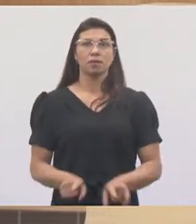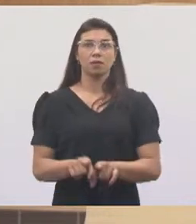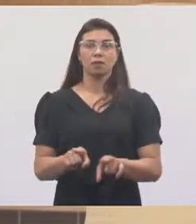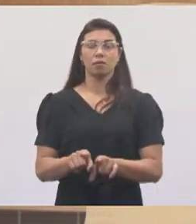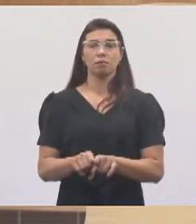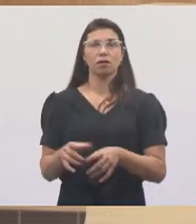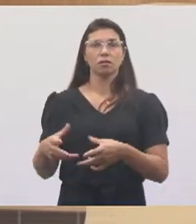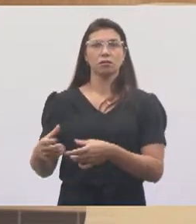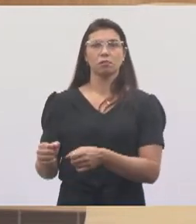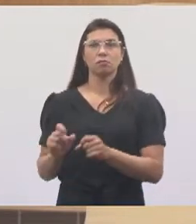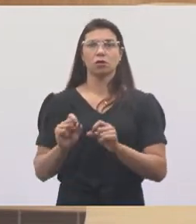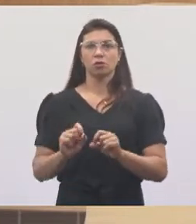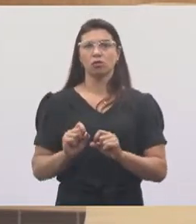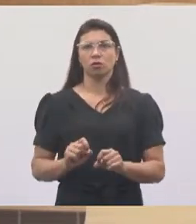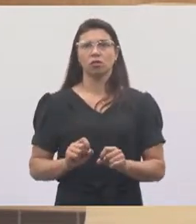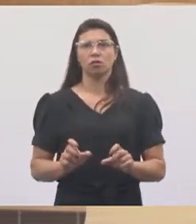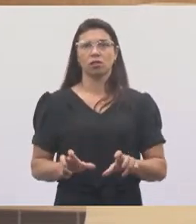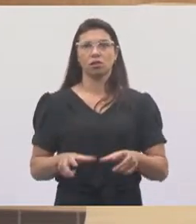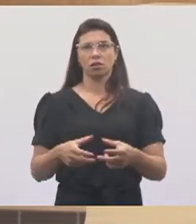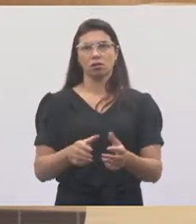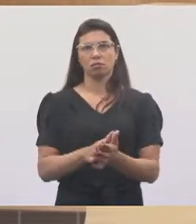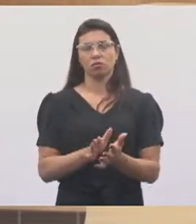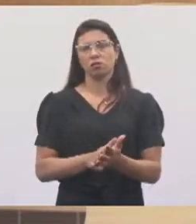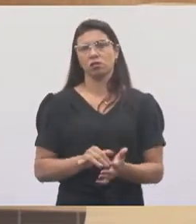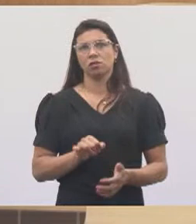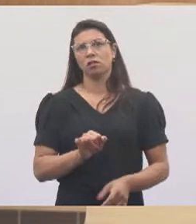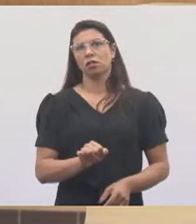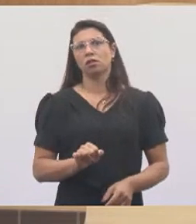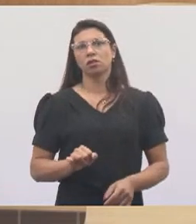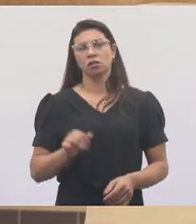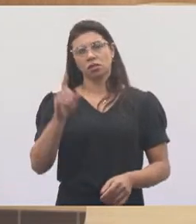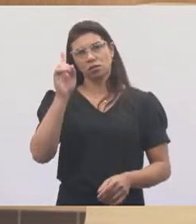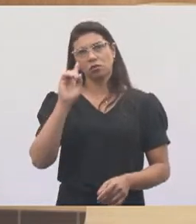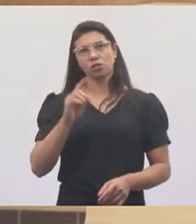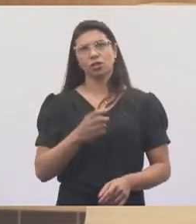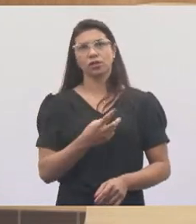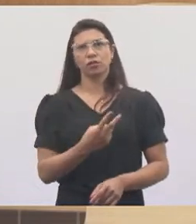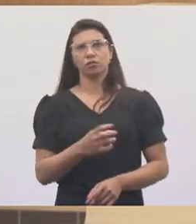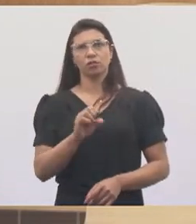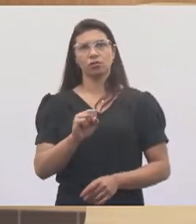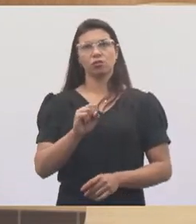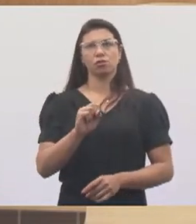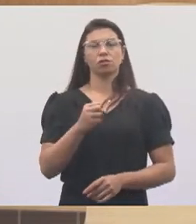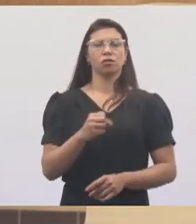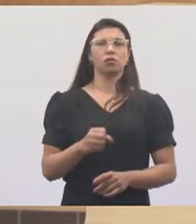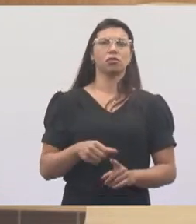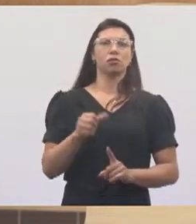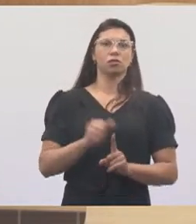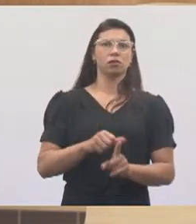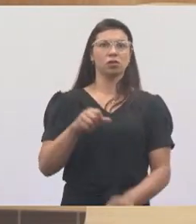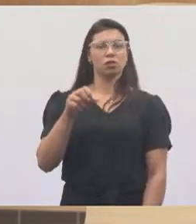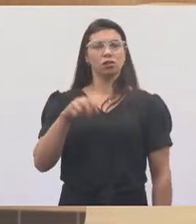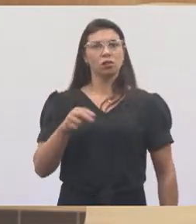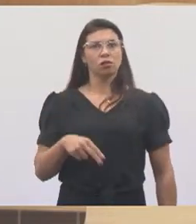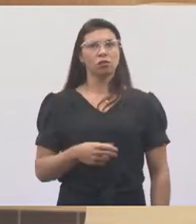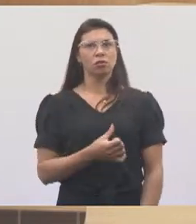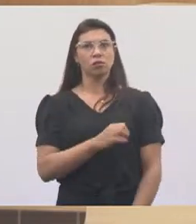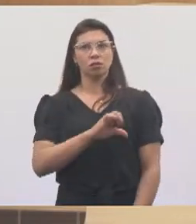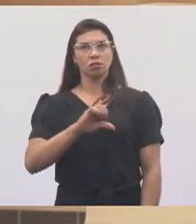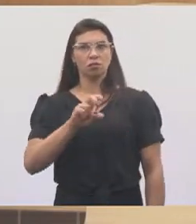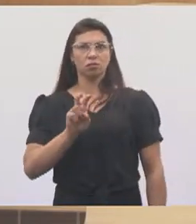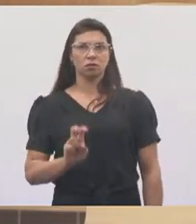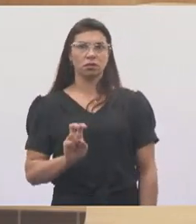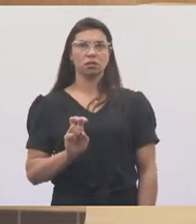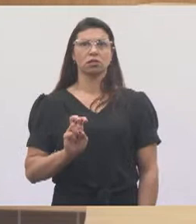moção congratulatória da Câmara Municipal de Jacareí, datada de 28 de novembro de 1995, pelo